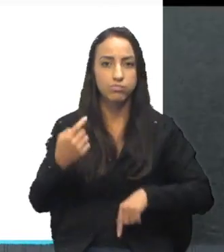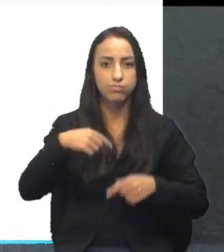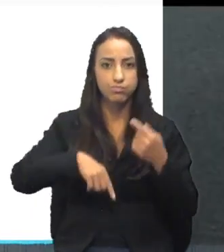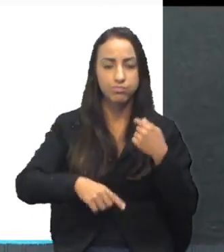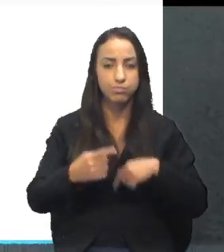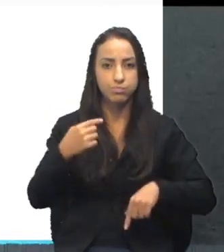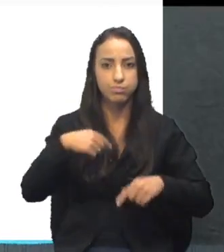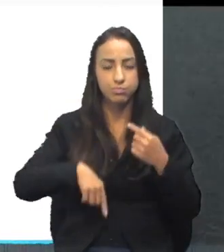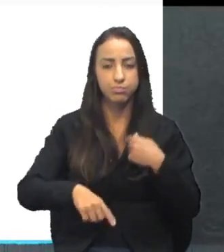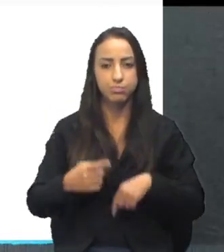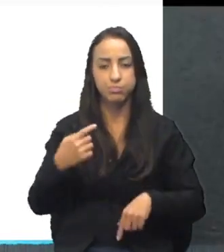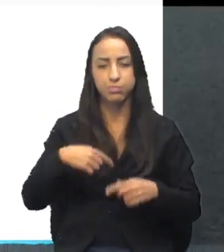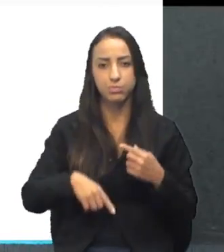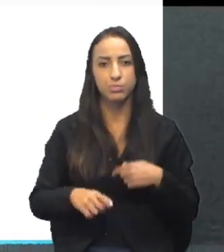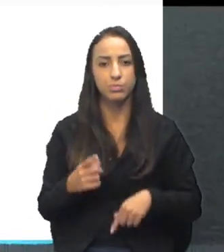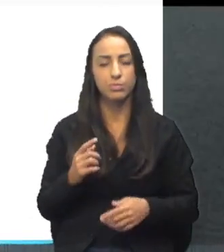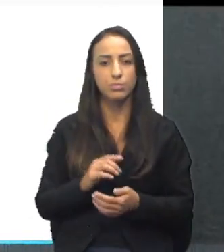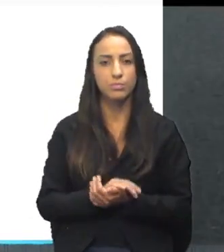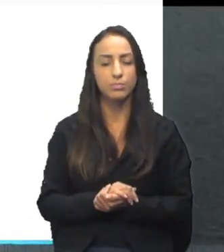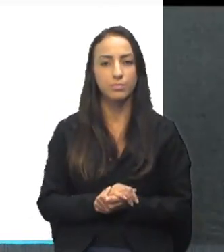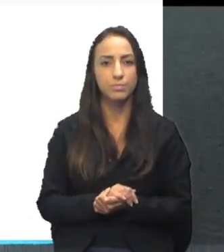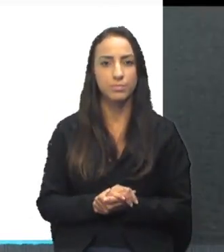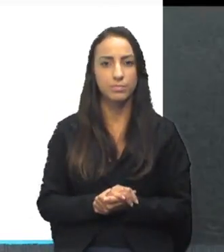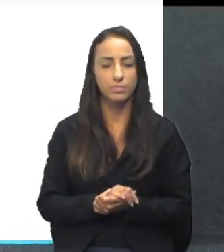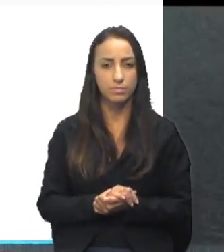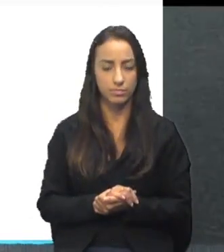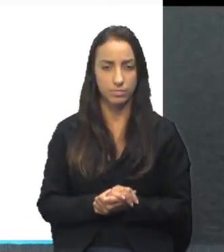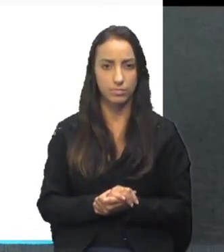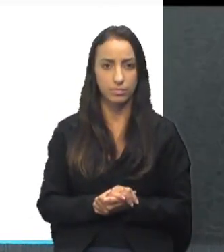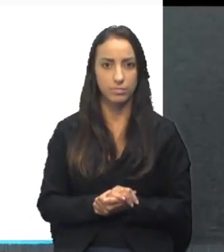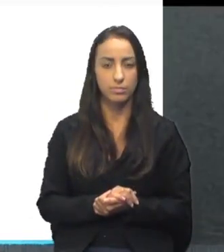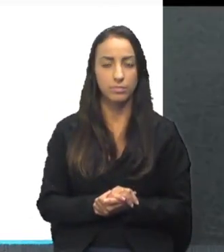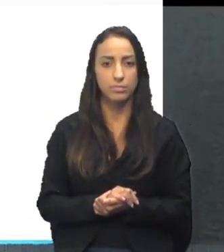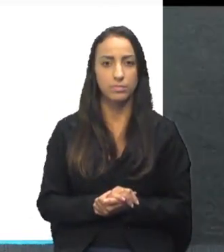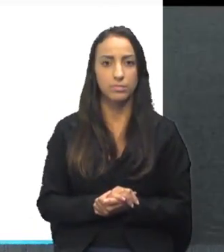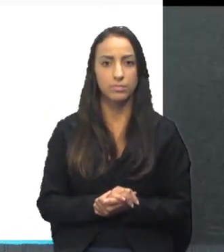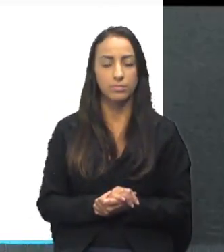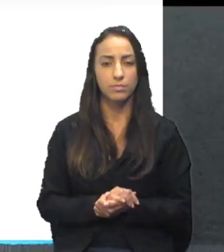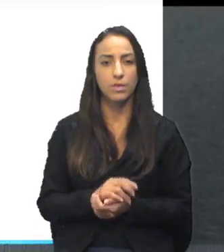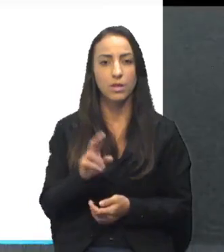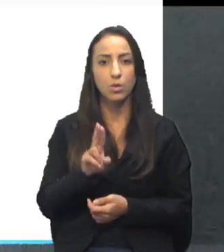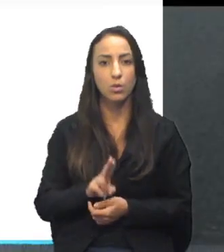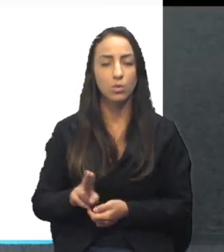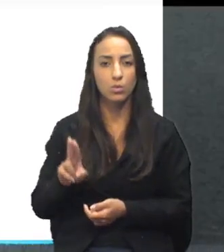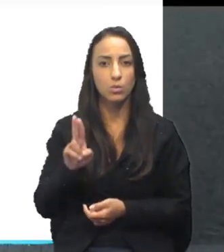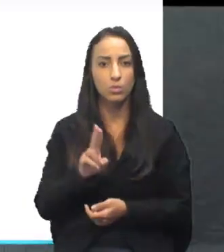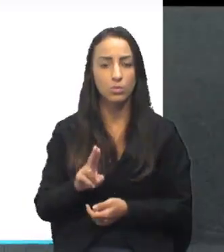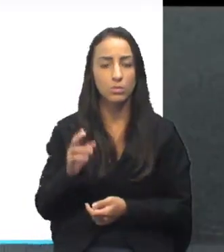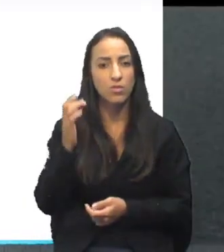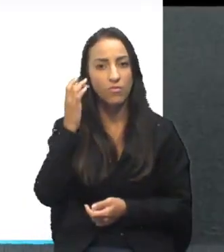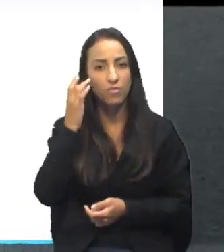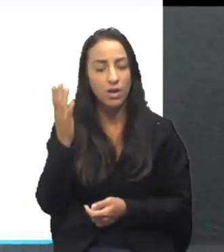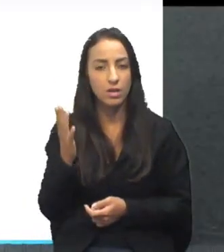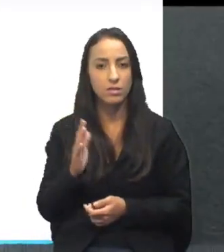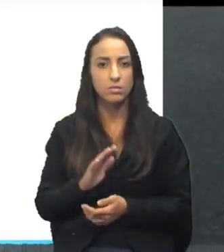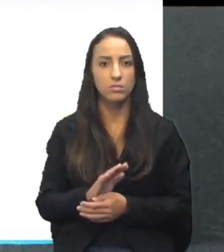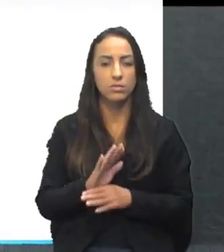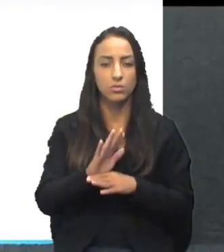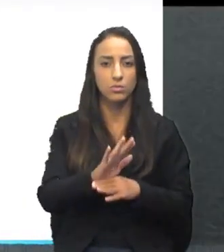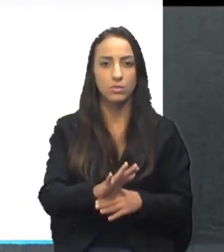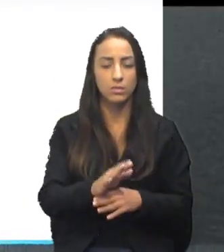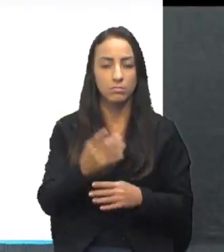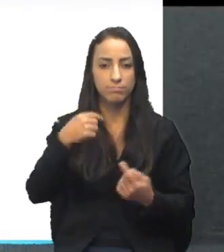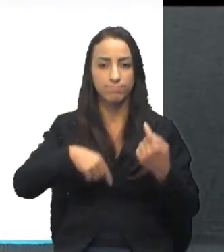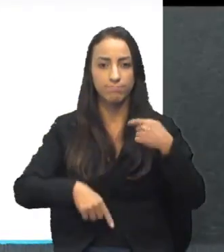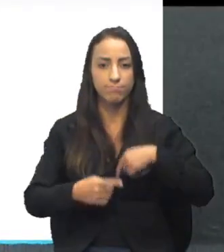sanguíneo na região, então, cerebral. Esse posicionamento, então, nós utilizamos para facilitar